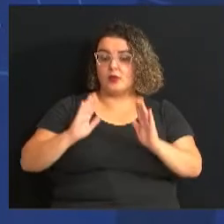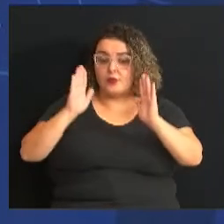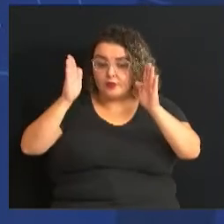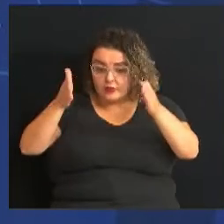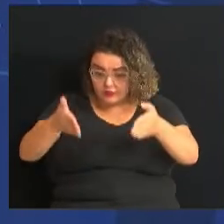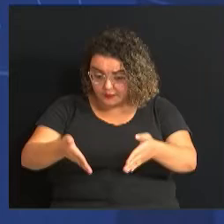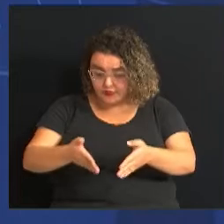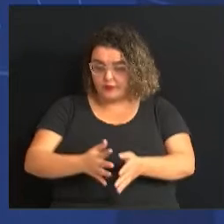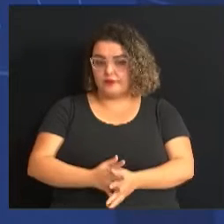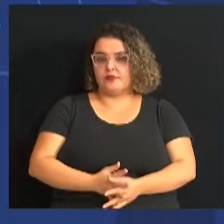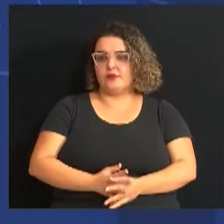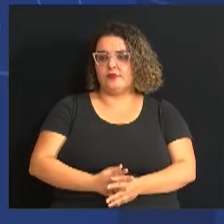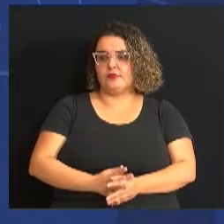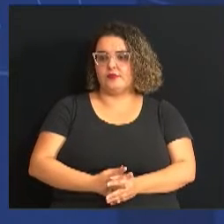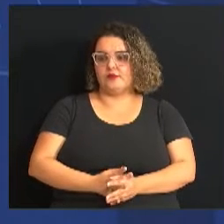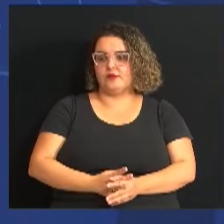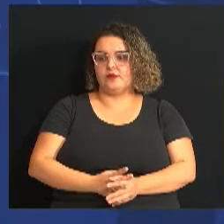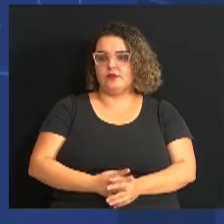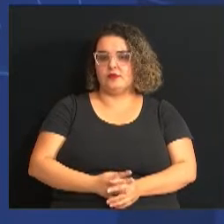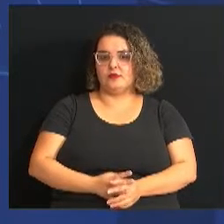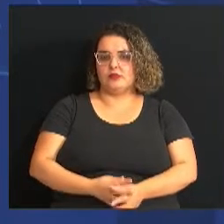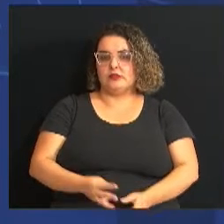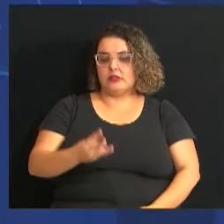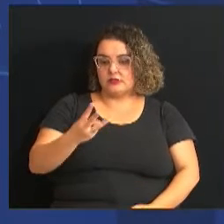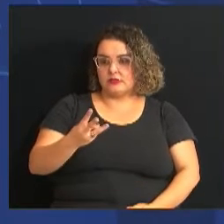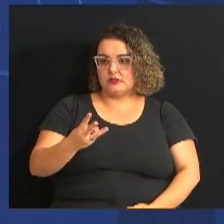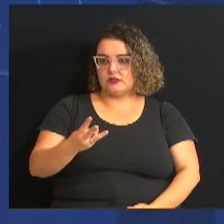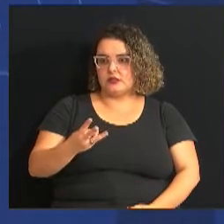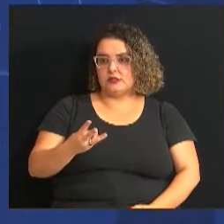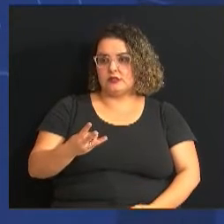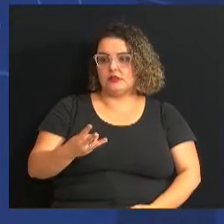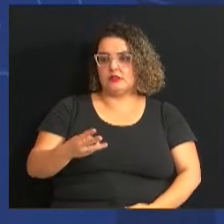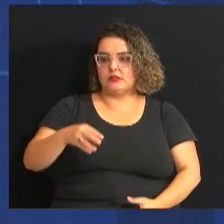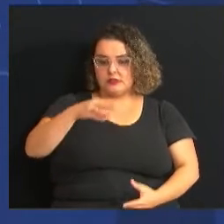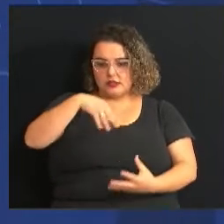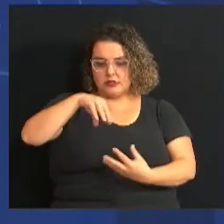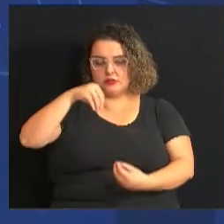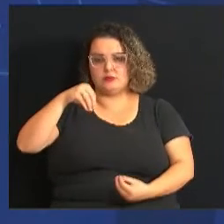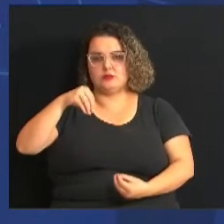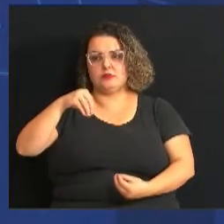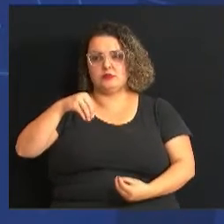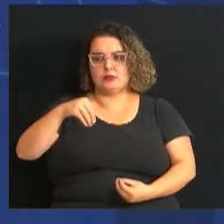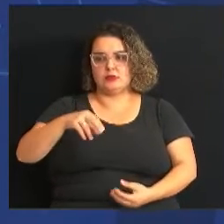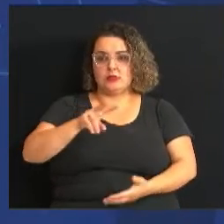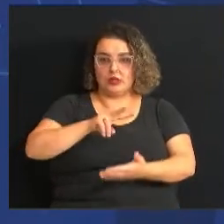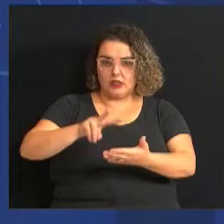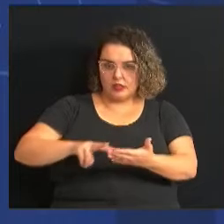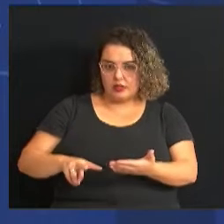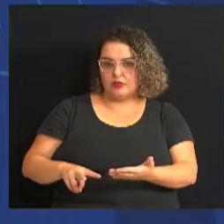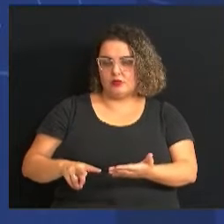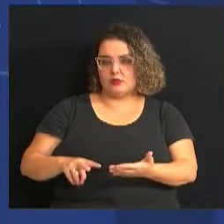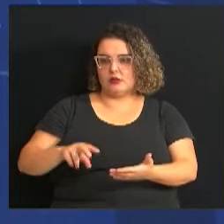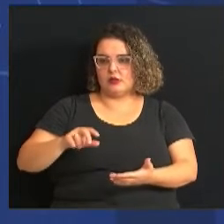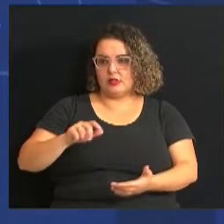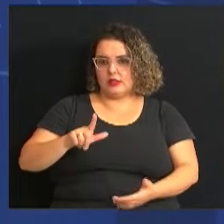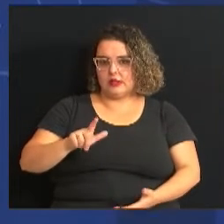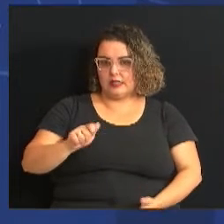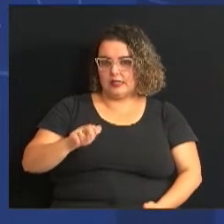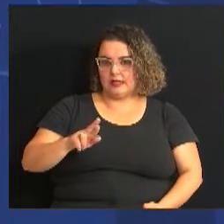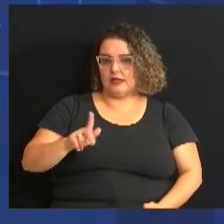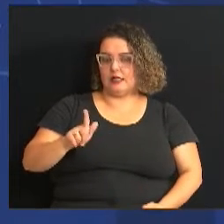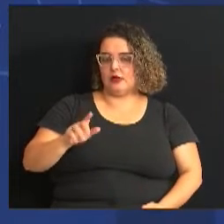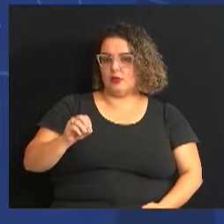né, nos 3 pontos da larboterapia, da espiritualidade, da leitura, mas o mais importante é